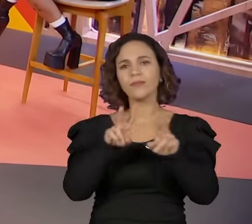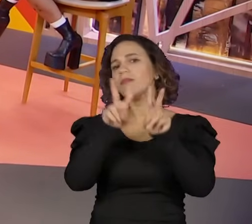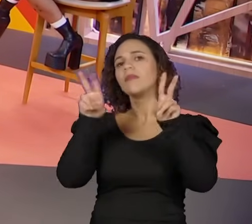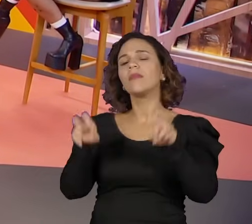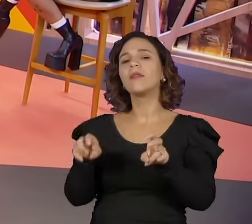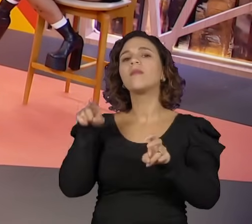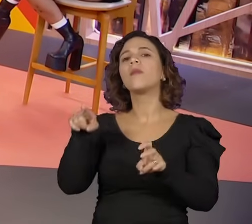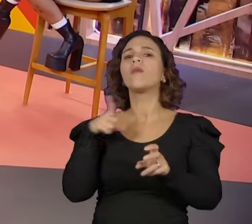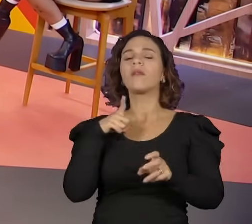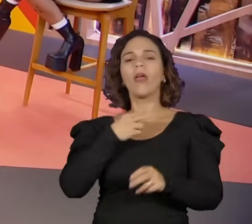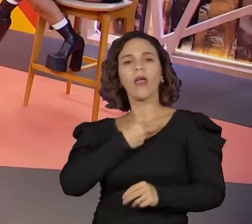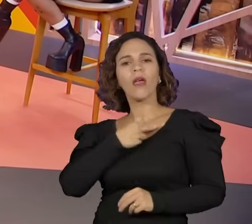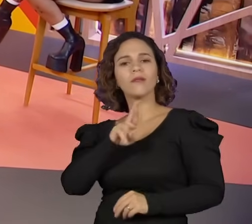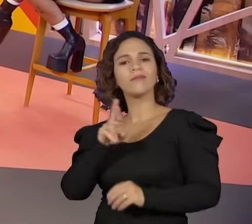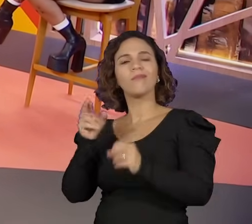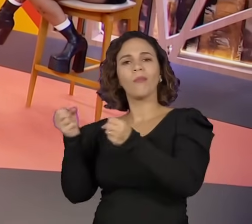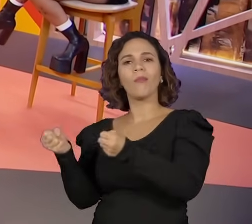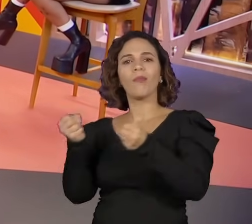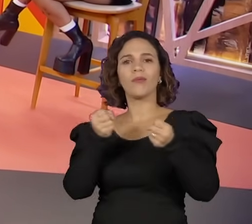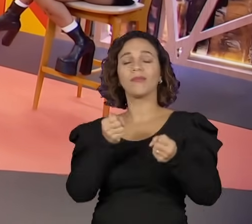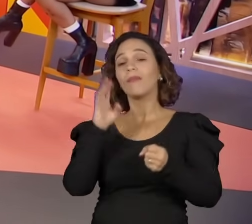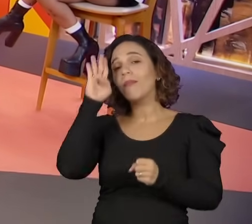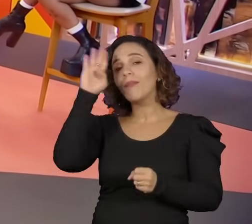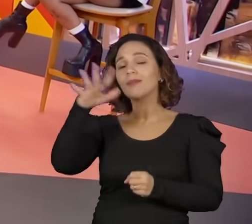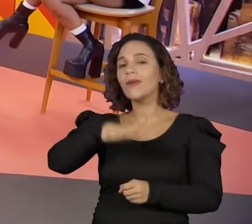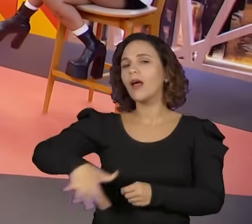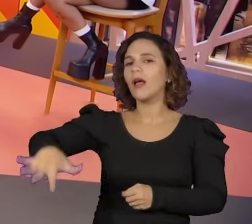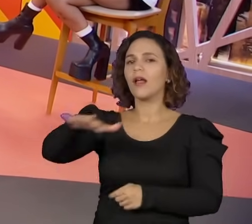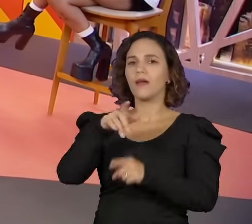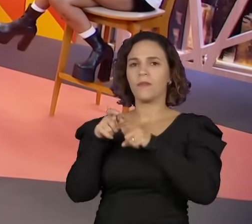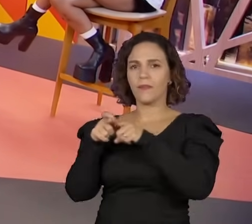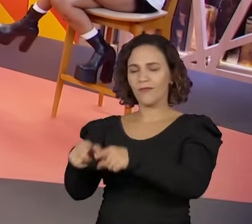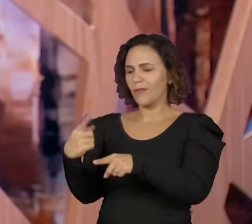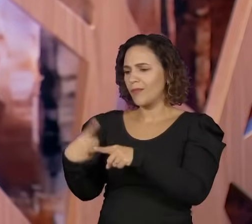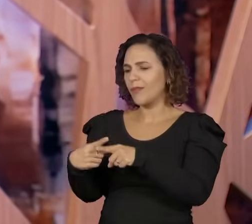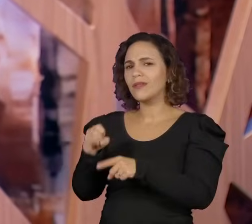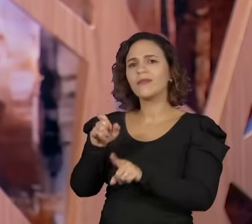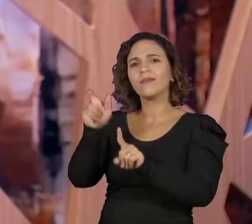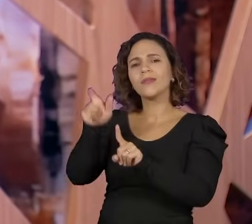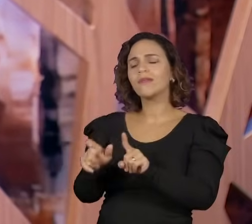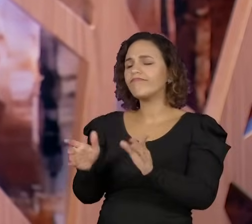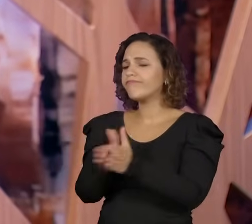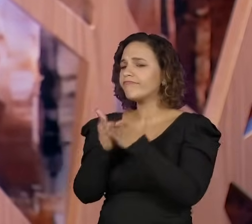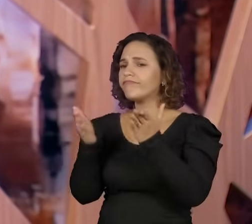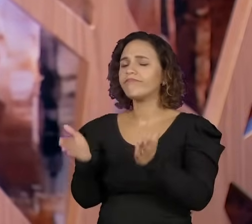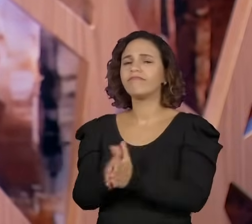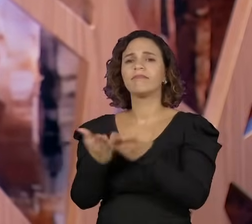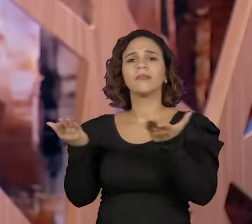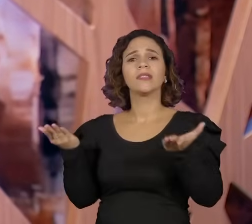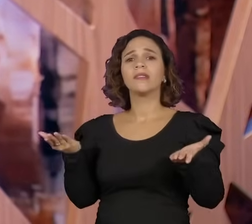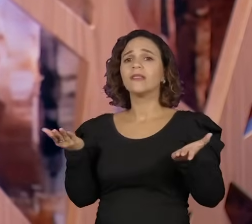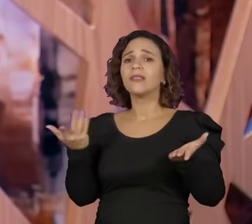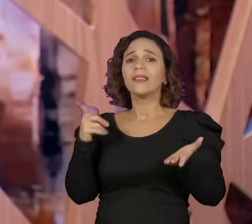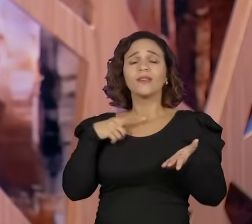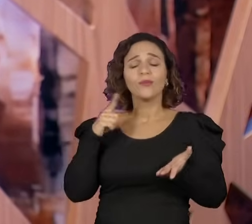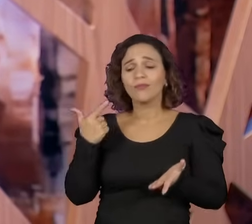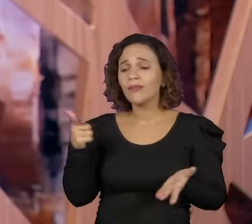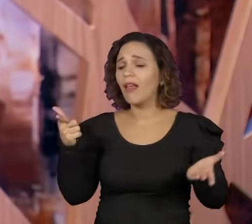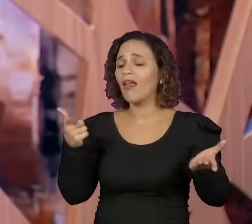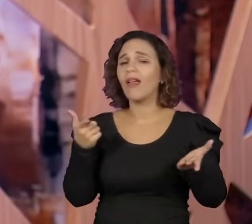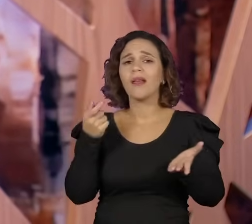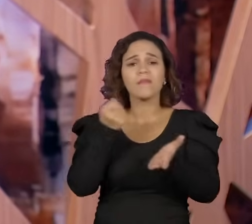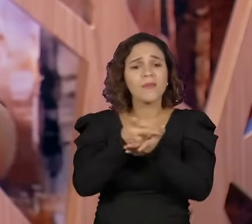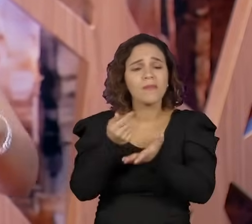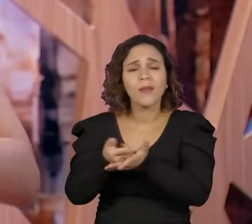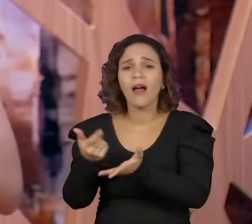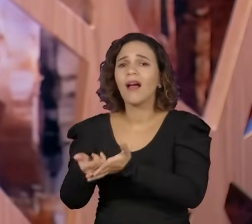sobre o poder das religiões, principalmente em lugares de periferia. Porque se a pessoa ela tá carente, vulnerável, lascada,